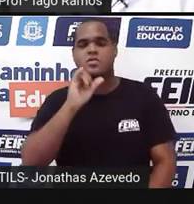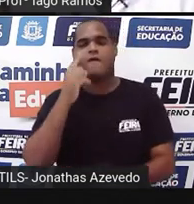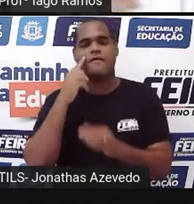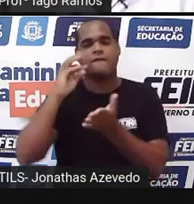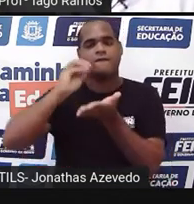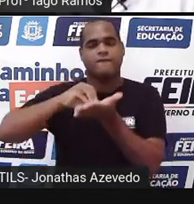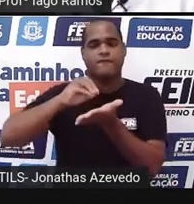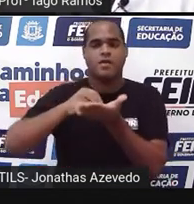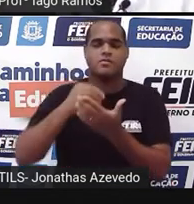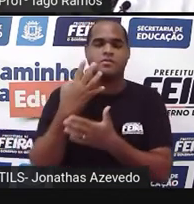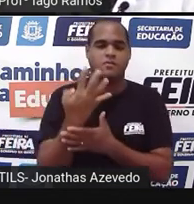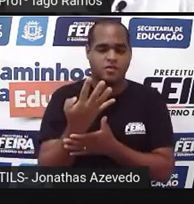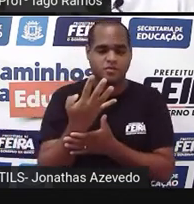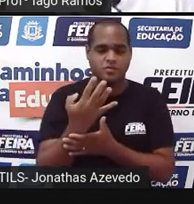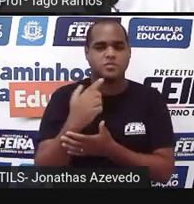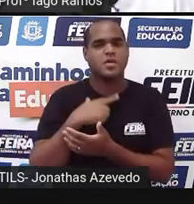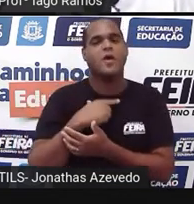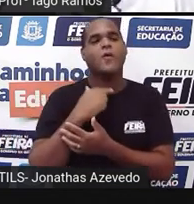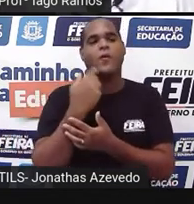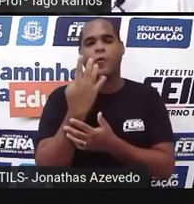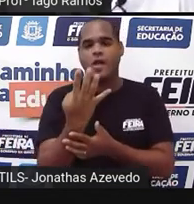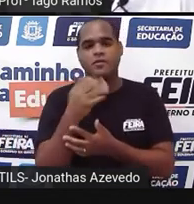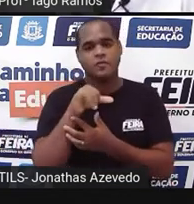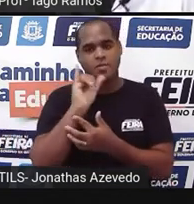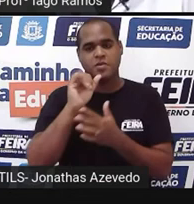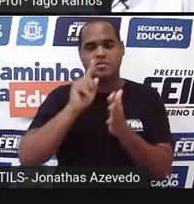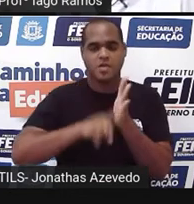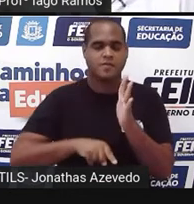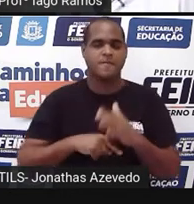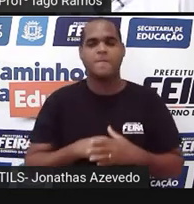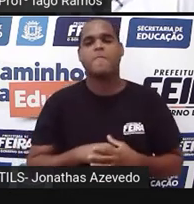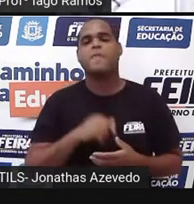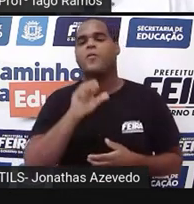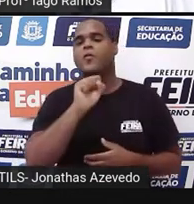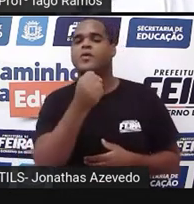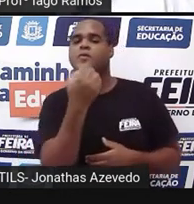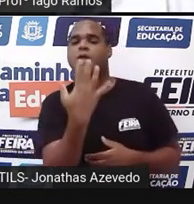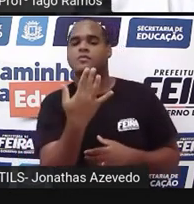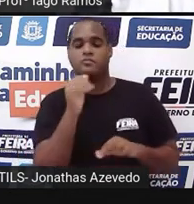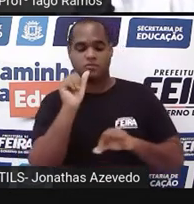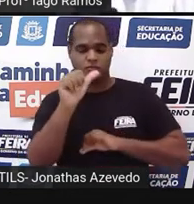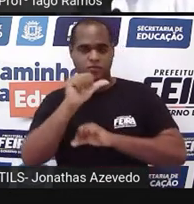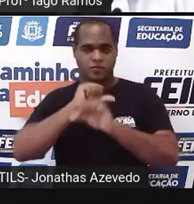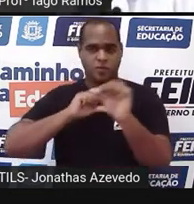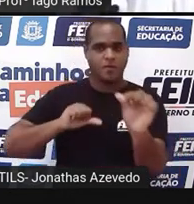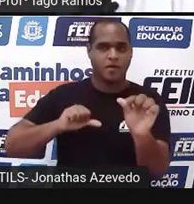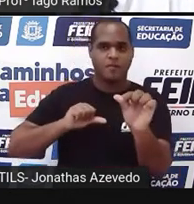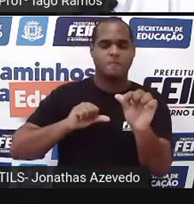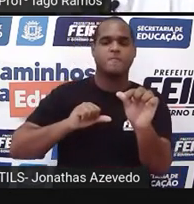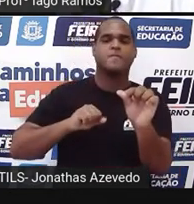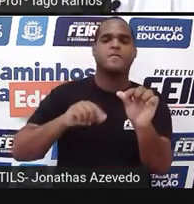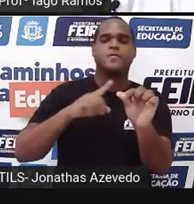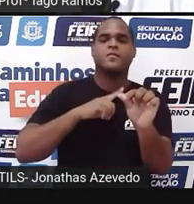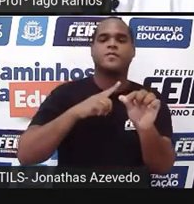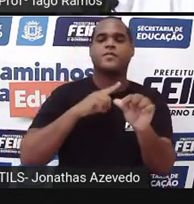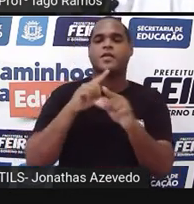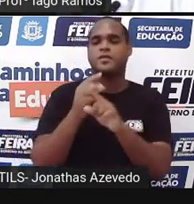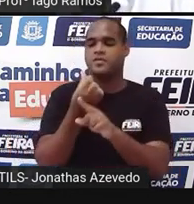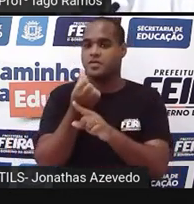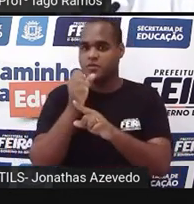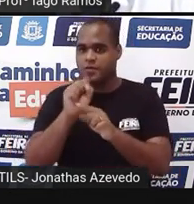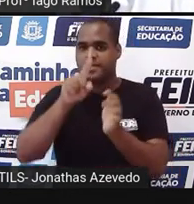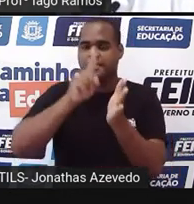devendo quatro então dá - 4y e 84 mudou para outro lado invertendo a operação ficou